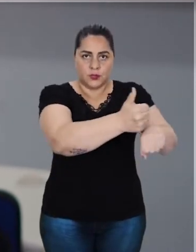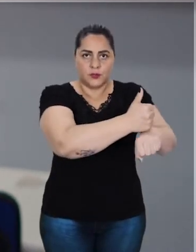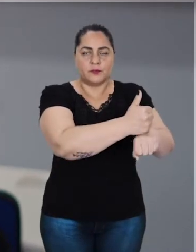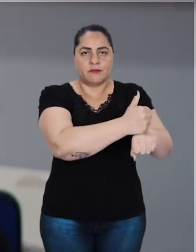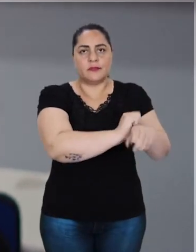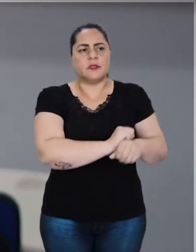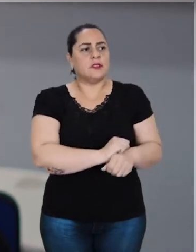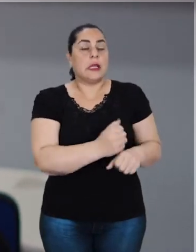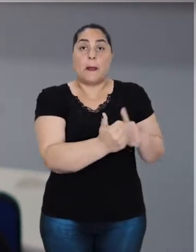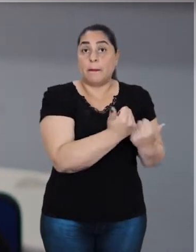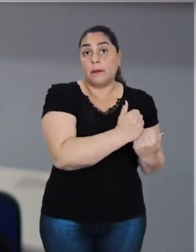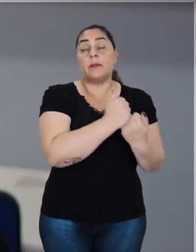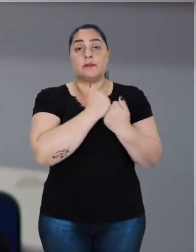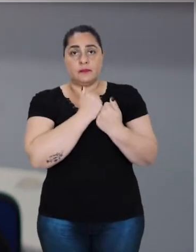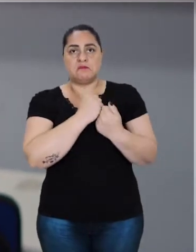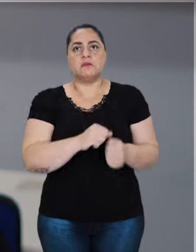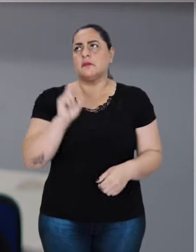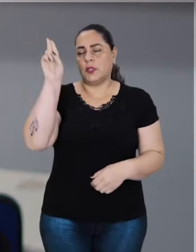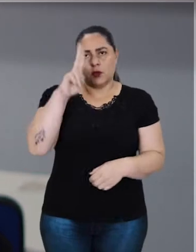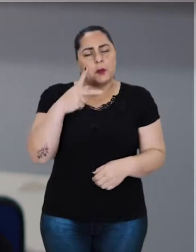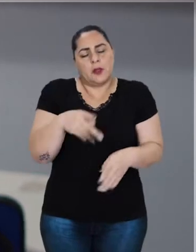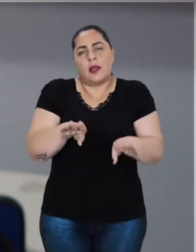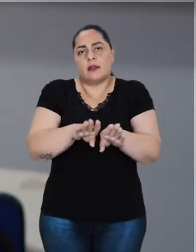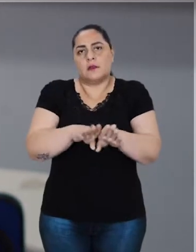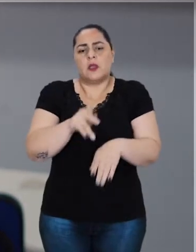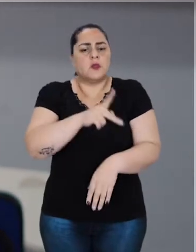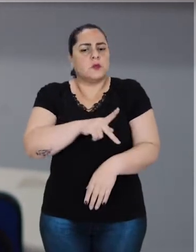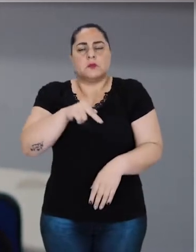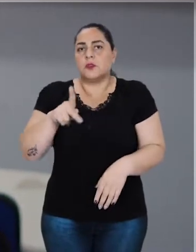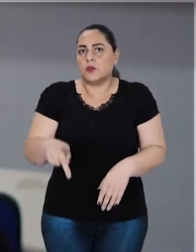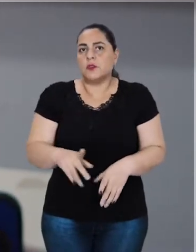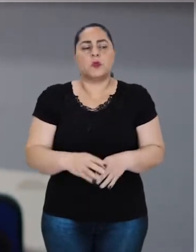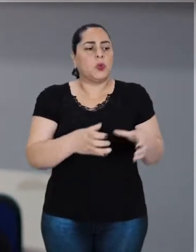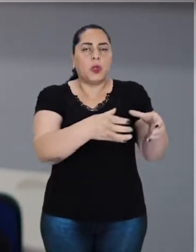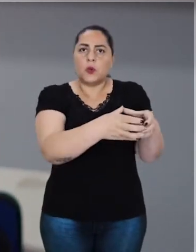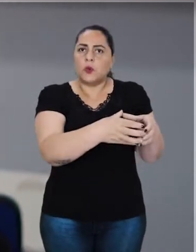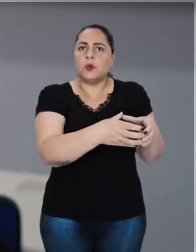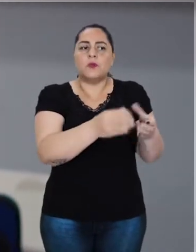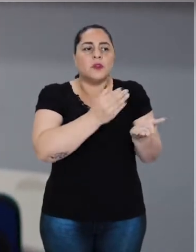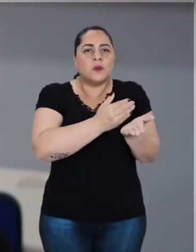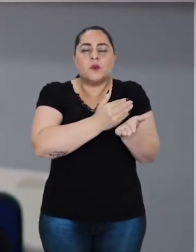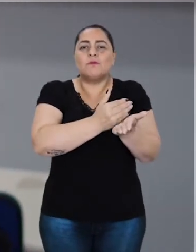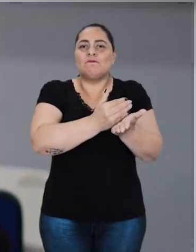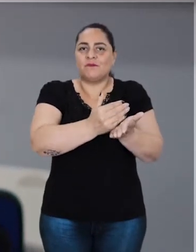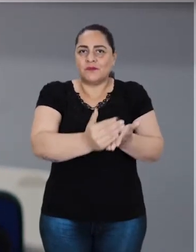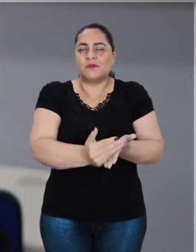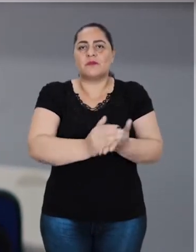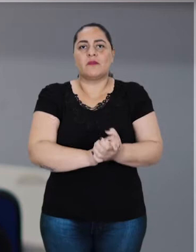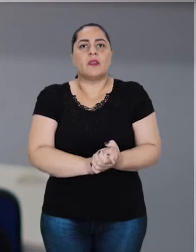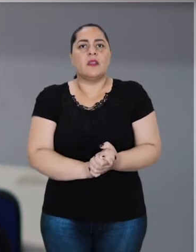de profissionais que apoiaram a instituição, né? Os professores e um grupo que começou a se